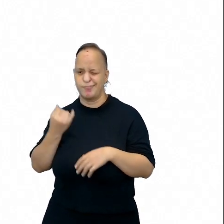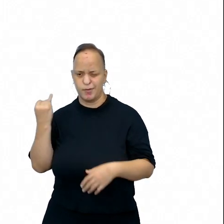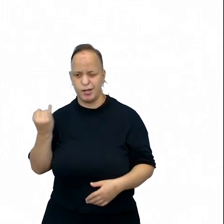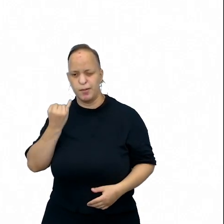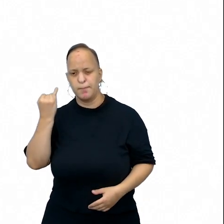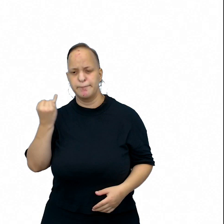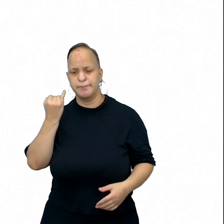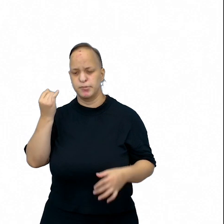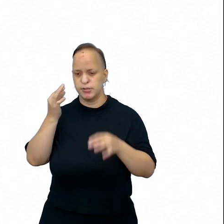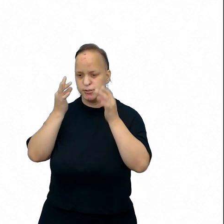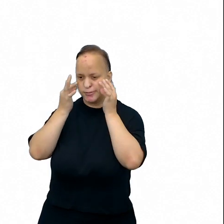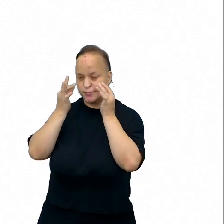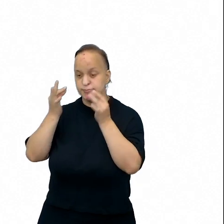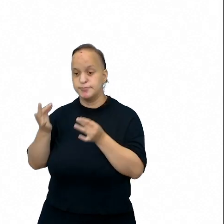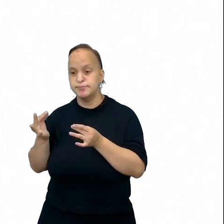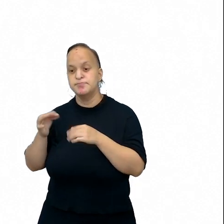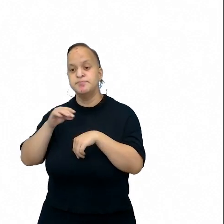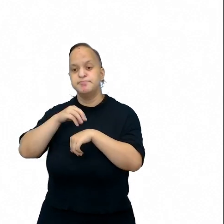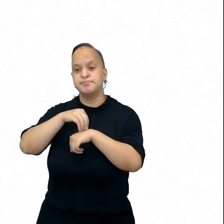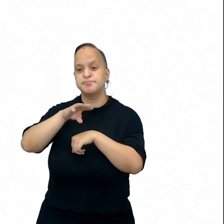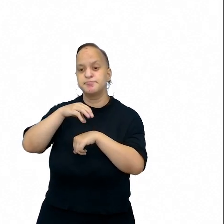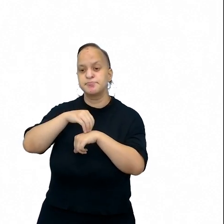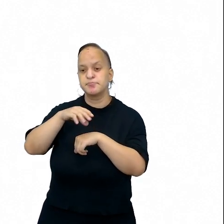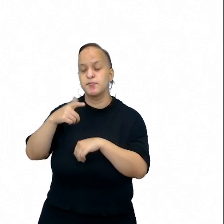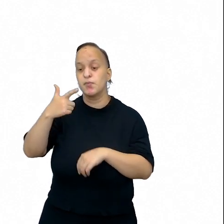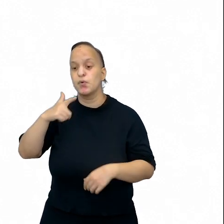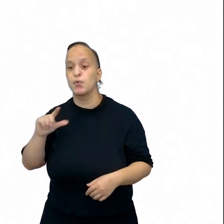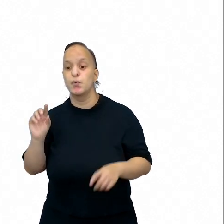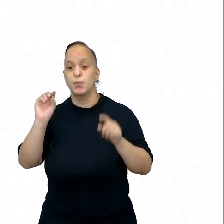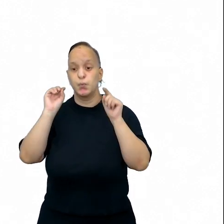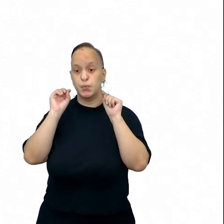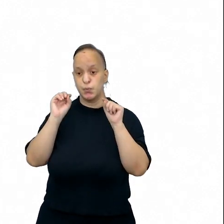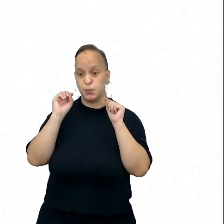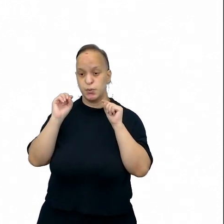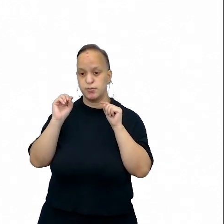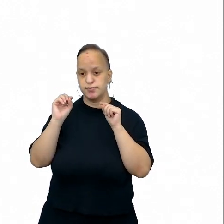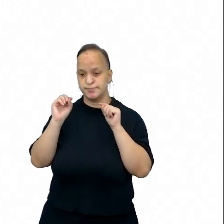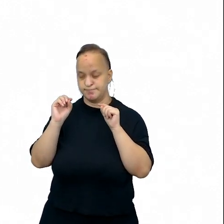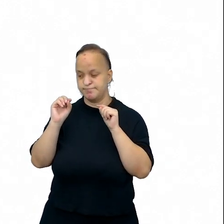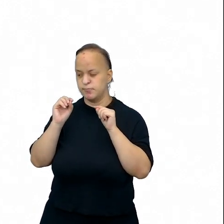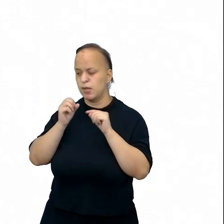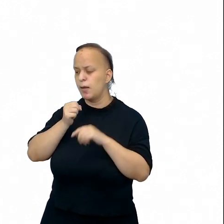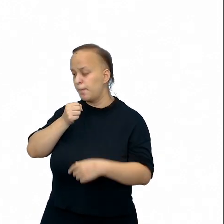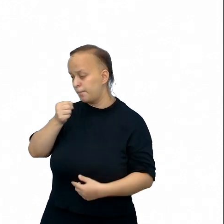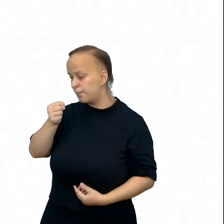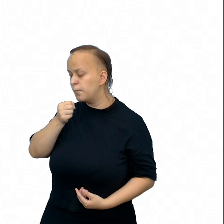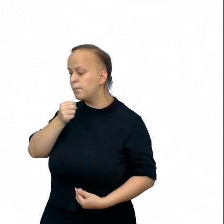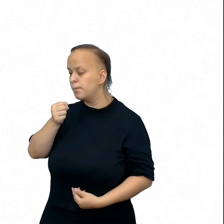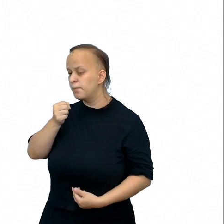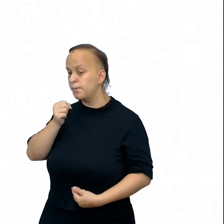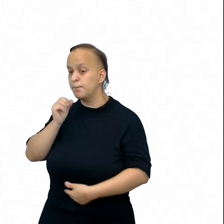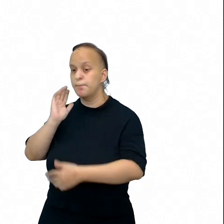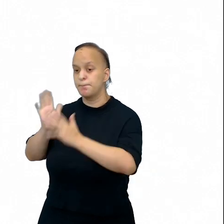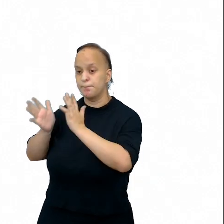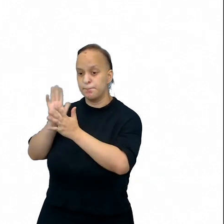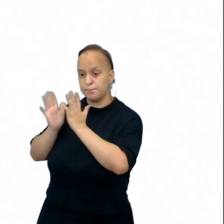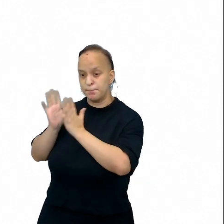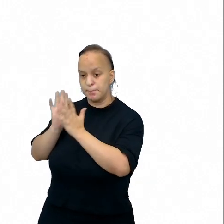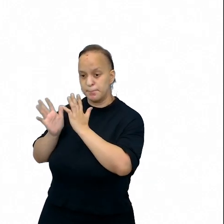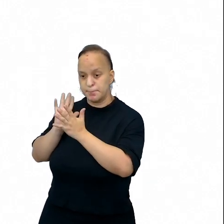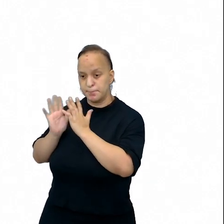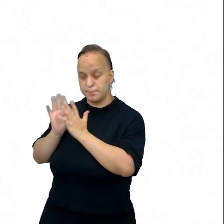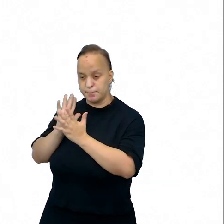vistos. Outra sugestão pode ser a entrevista, que vai se encaixar, com certeza,